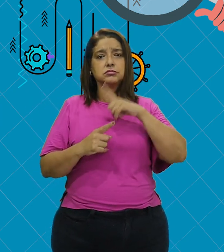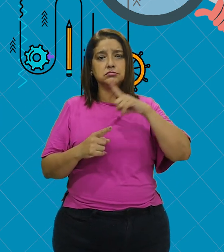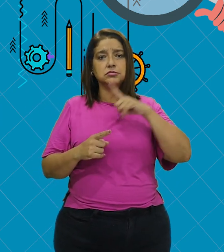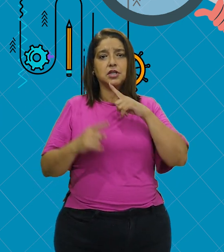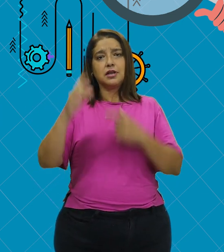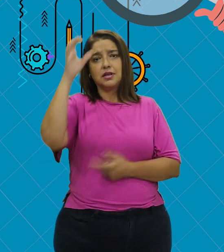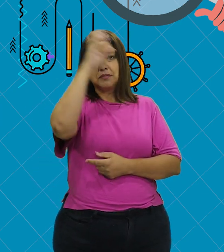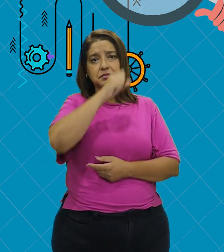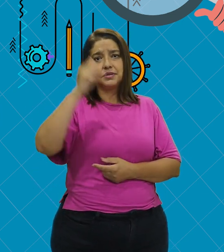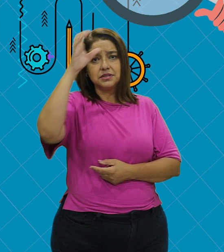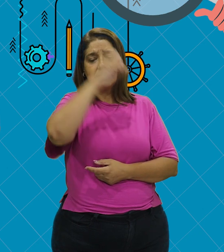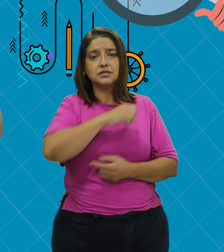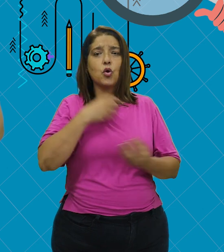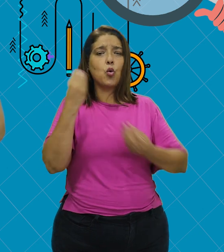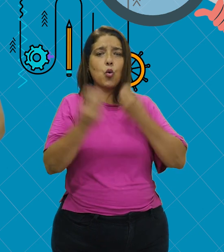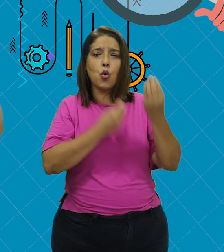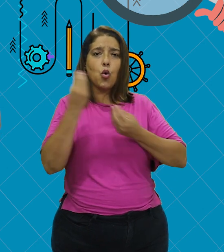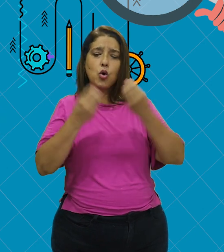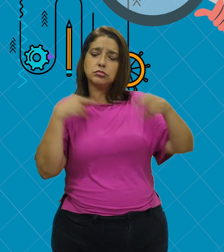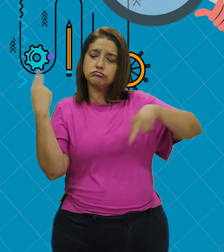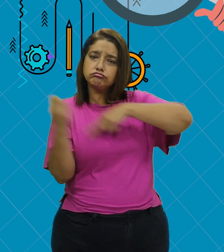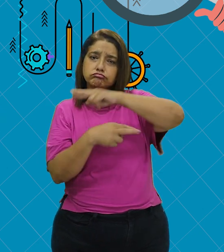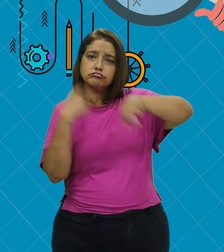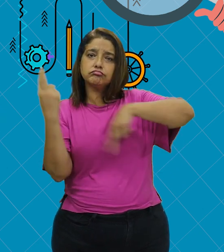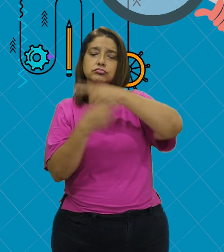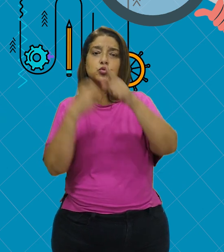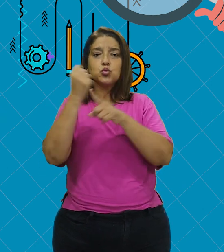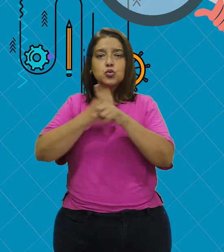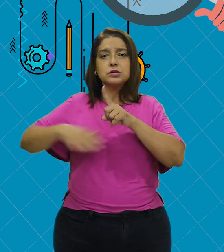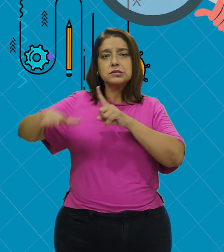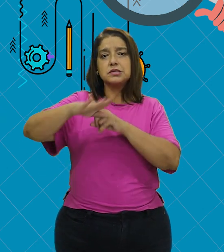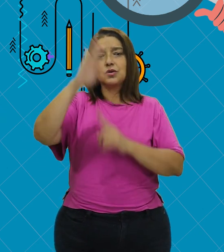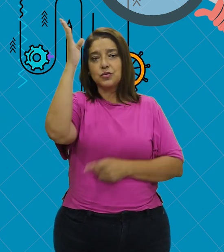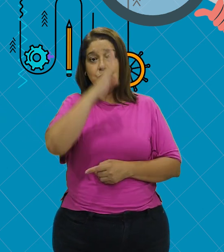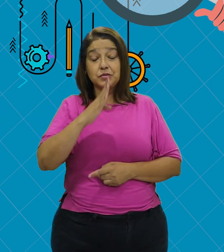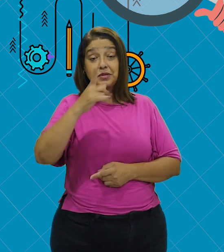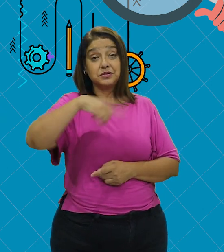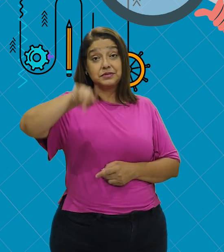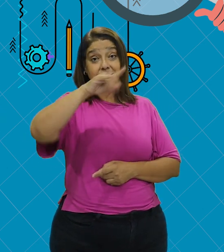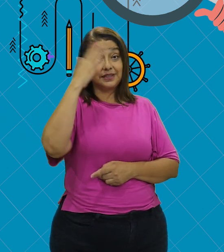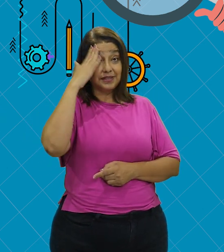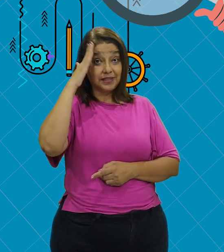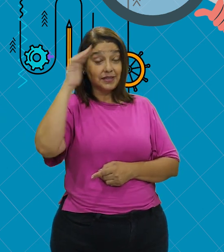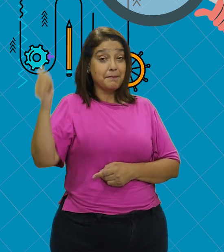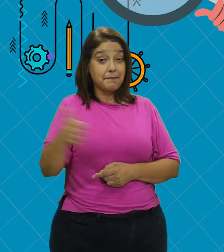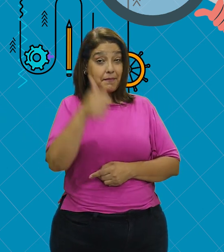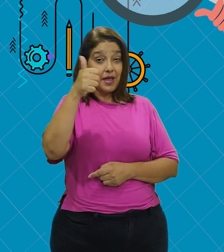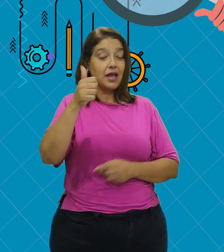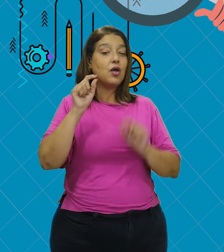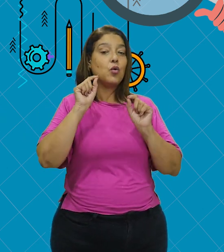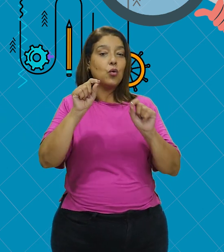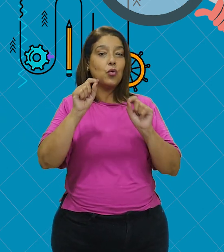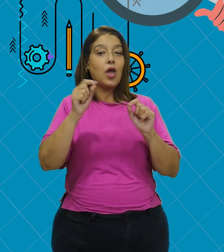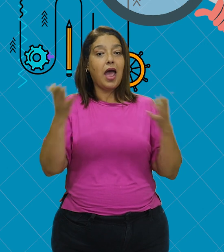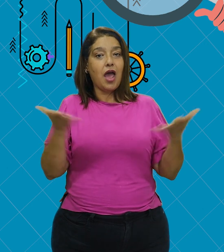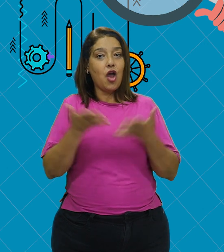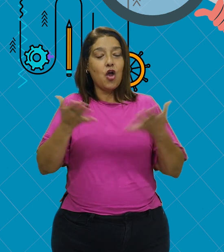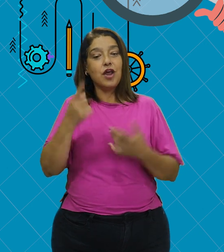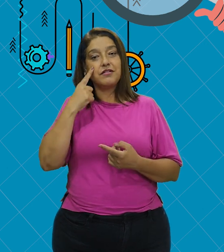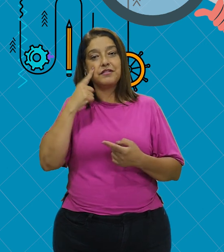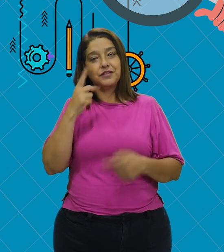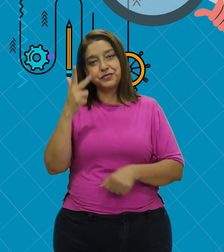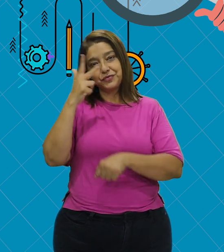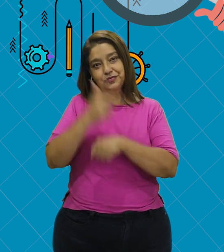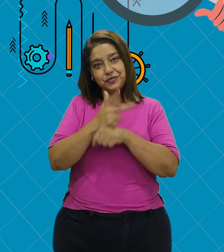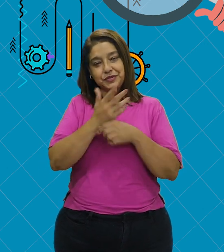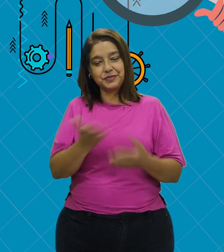sobre as tensões sociais no Brasil. Isso aí. E para entender um pouco mais sobre a Guerra de Canudos, acompanhemos juntos a um vídeo do canal